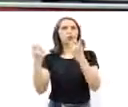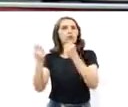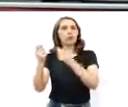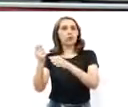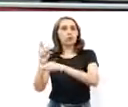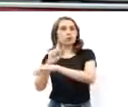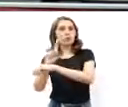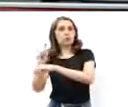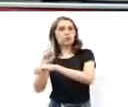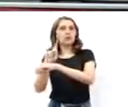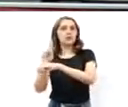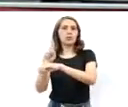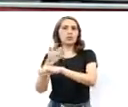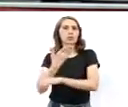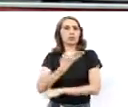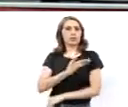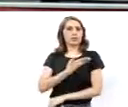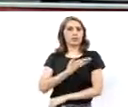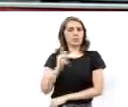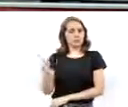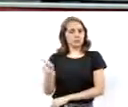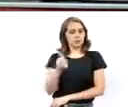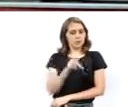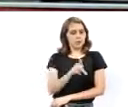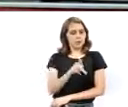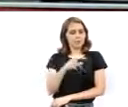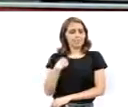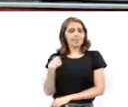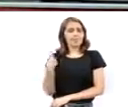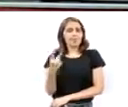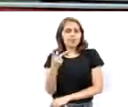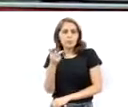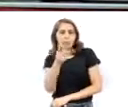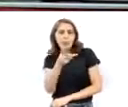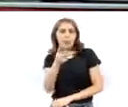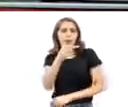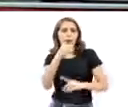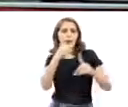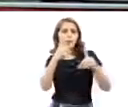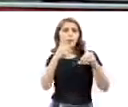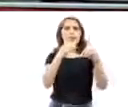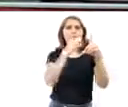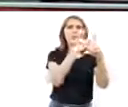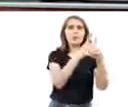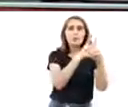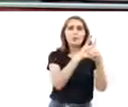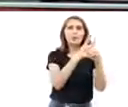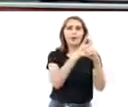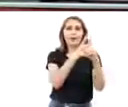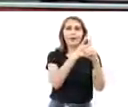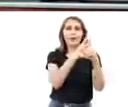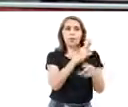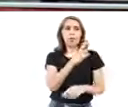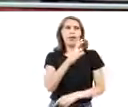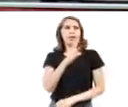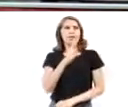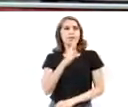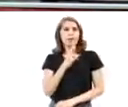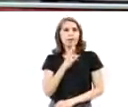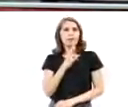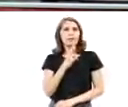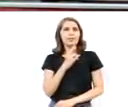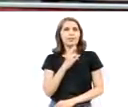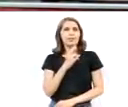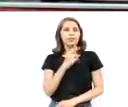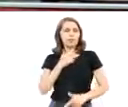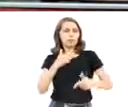nossos diretores, com as nossas colegas professores, para que a gente pudesse buscar elementos para constituir uma forma